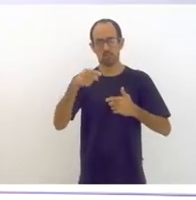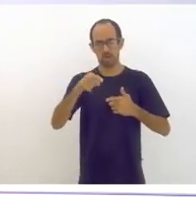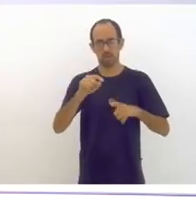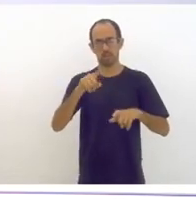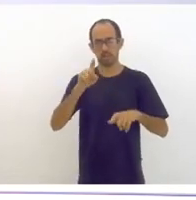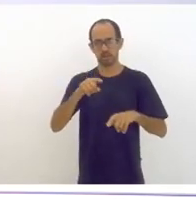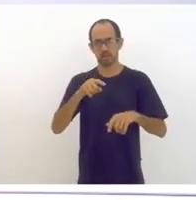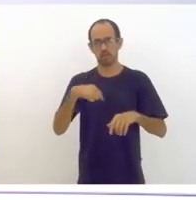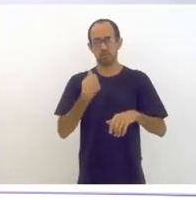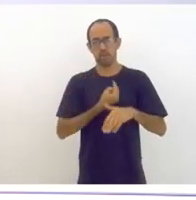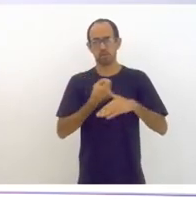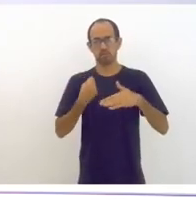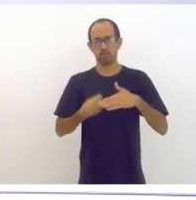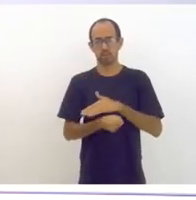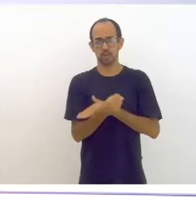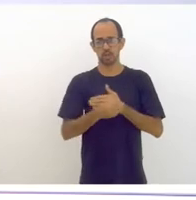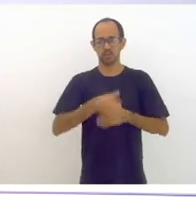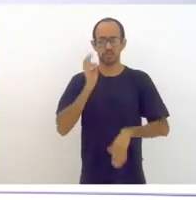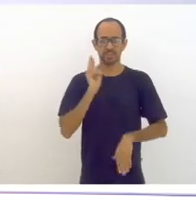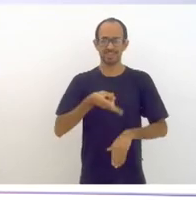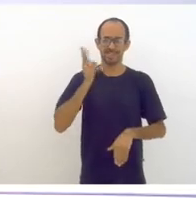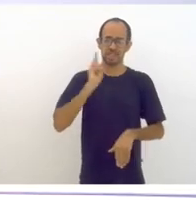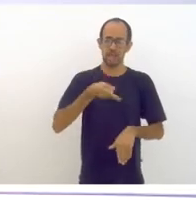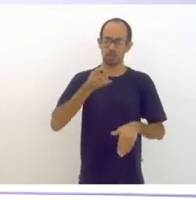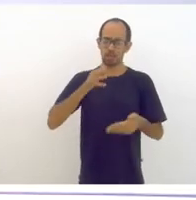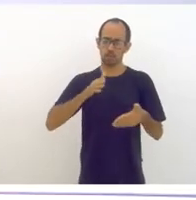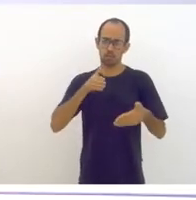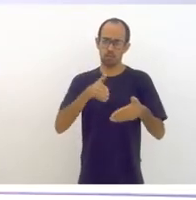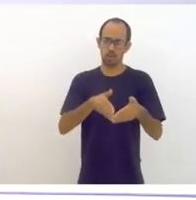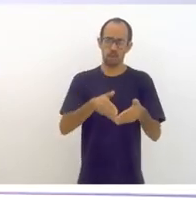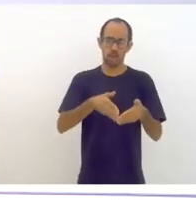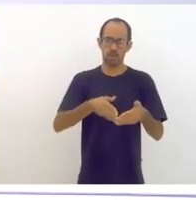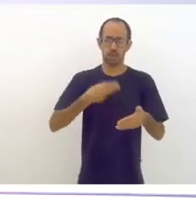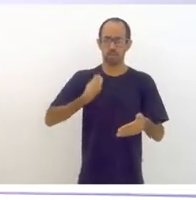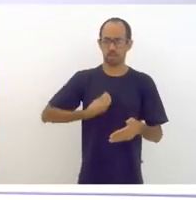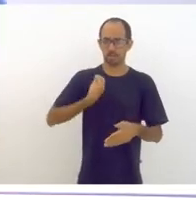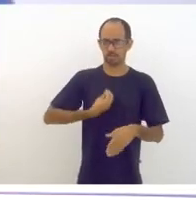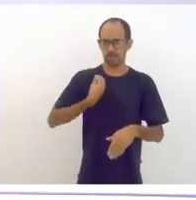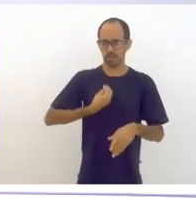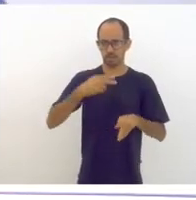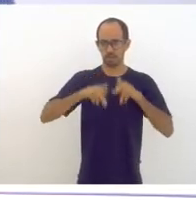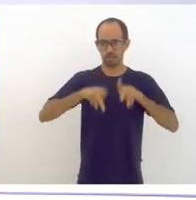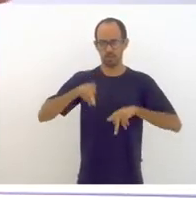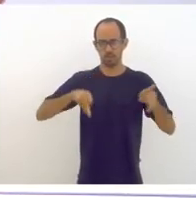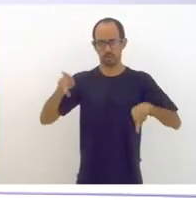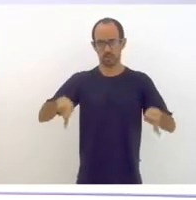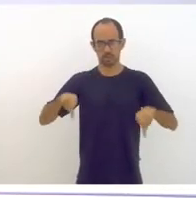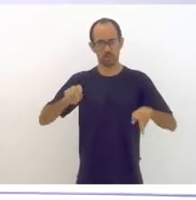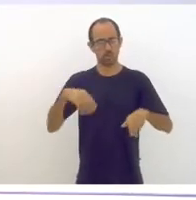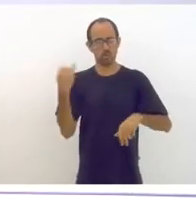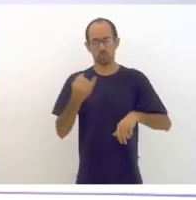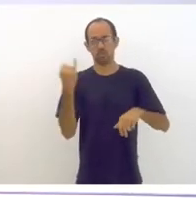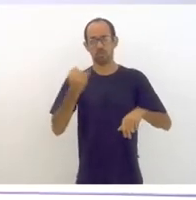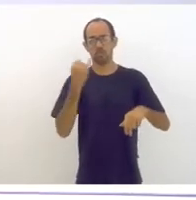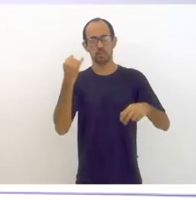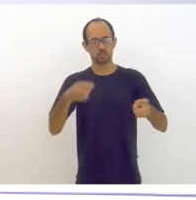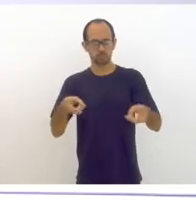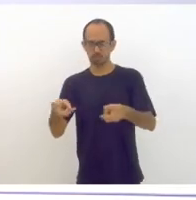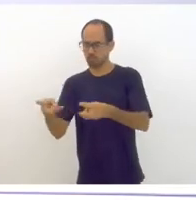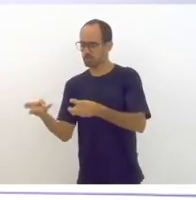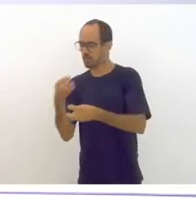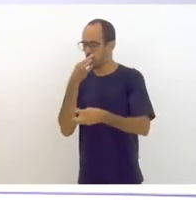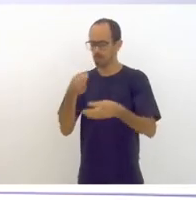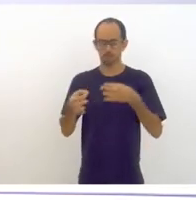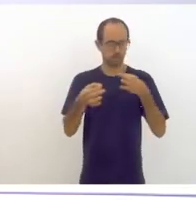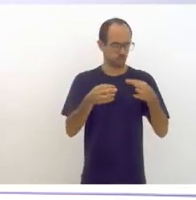nosso mandato sempre foi pautado na participação popular e nada melhor do que ouvir ambos os lados.